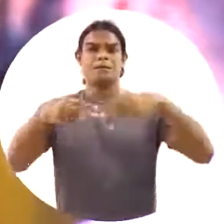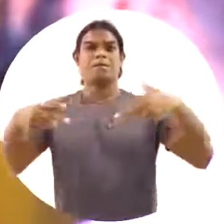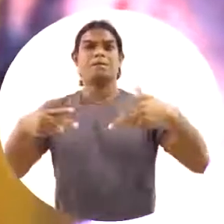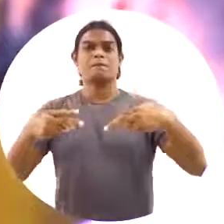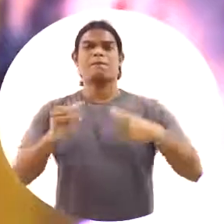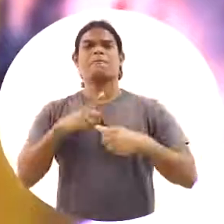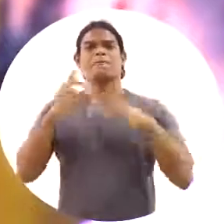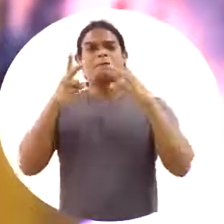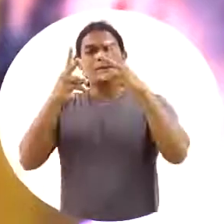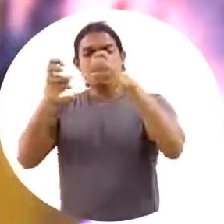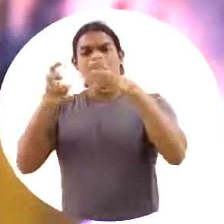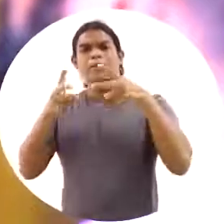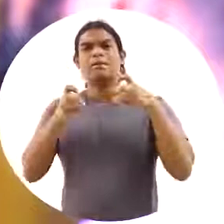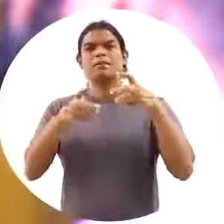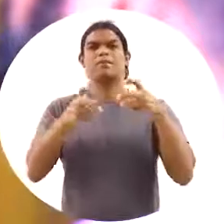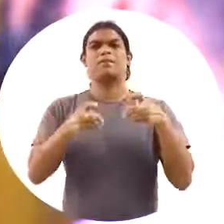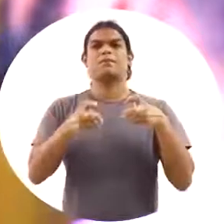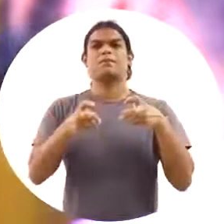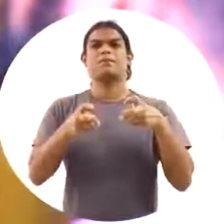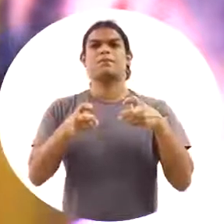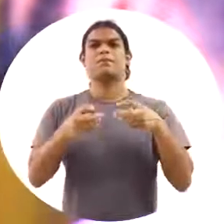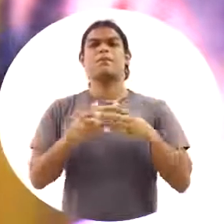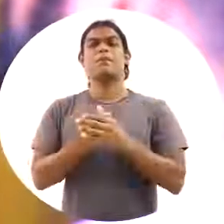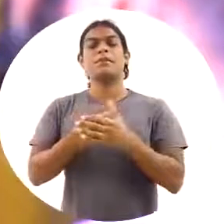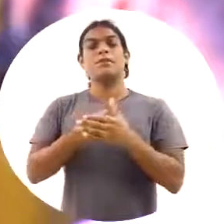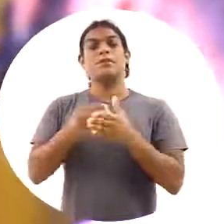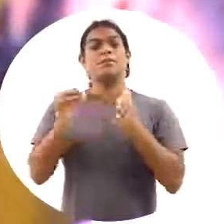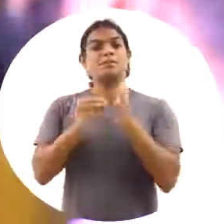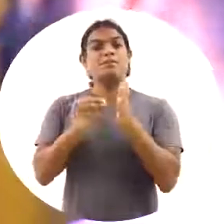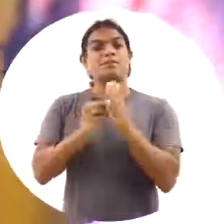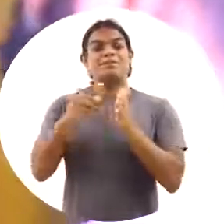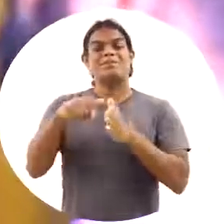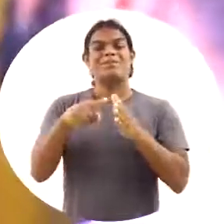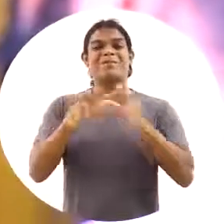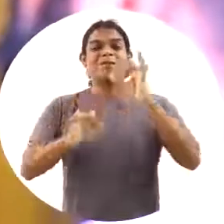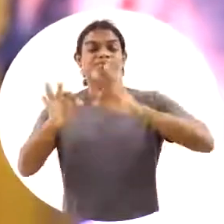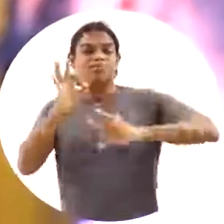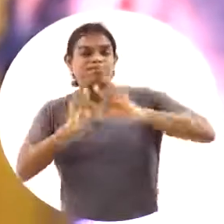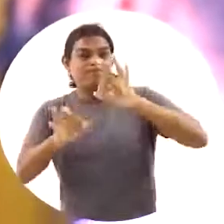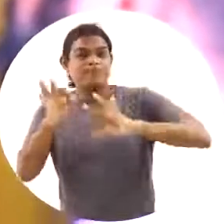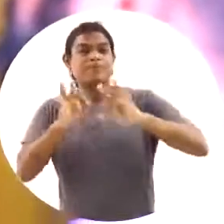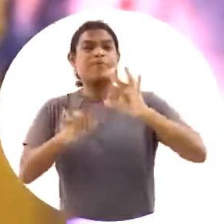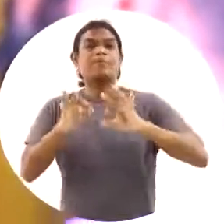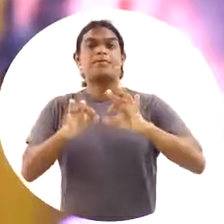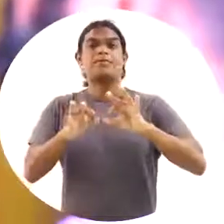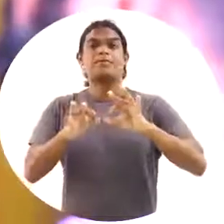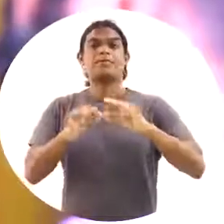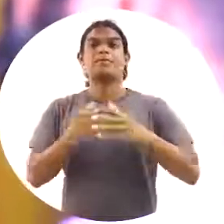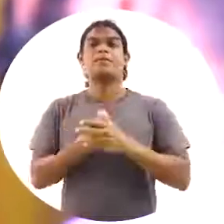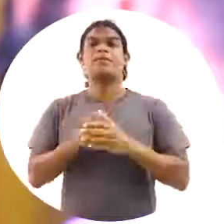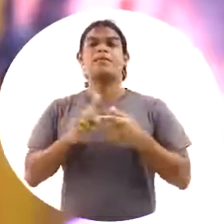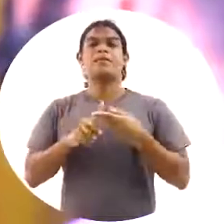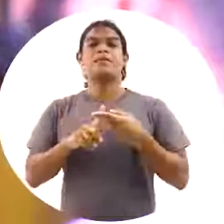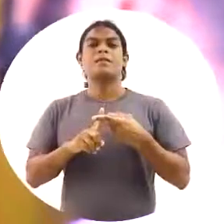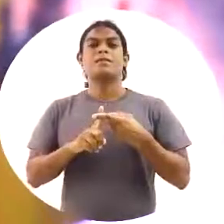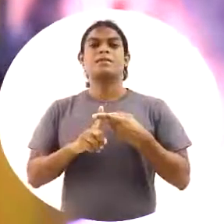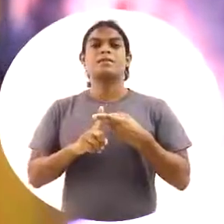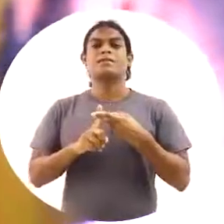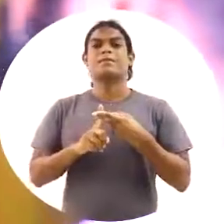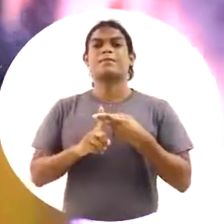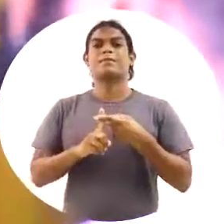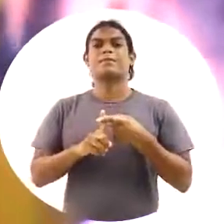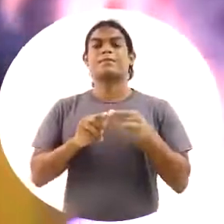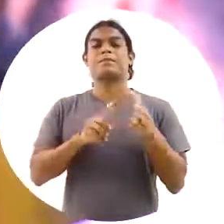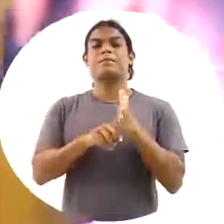Então a gente tem visto, por falta desse controle, né, e eu acho que até dessa pesquisa e